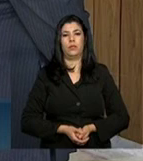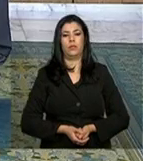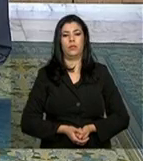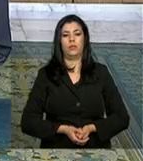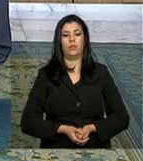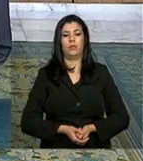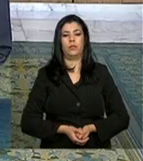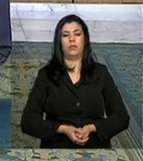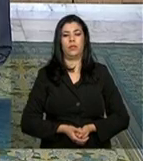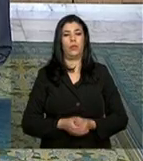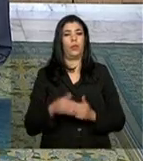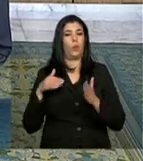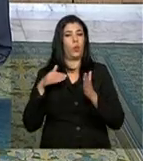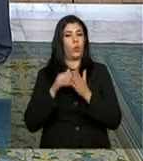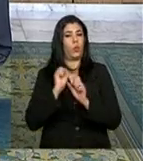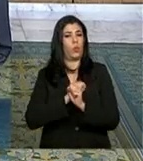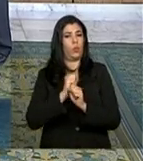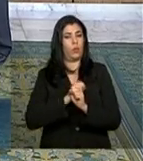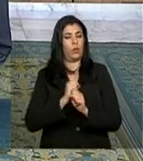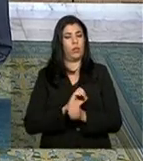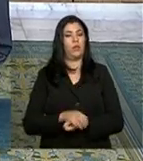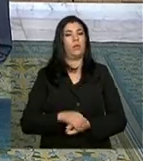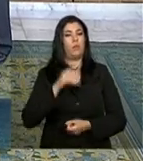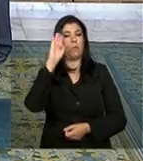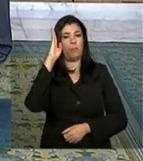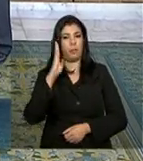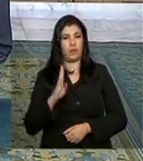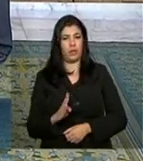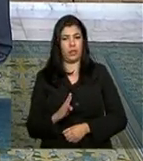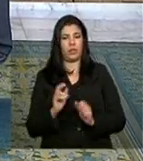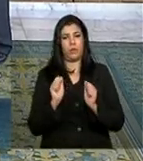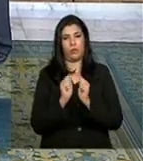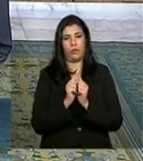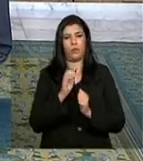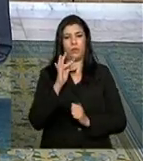Ao longo dos últimos anos, Brasil e Finlândia